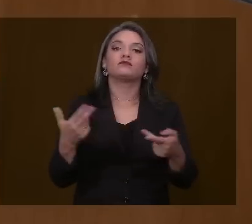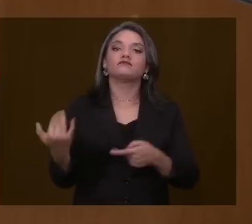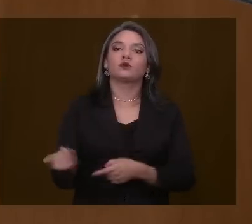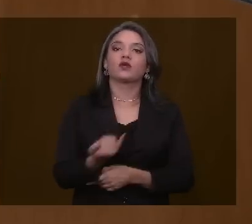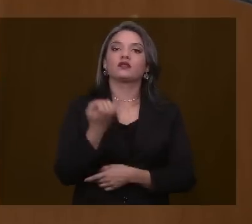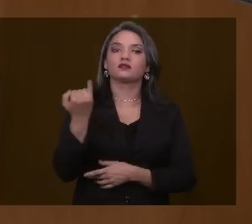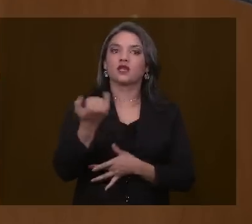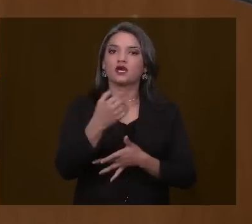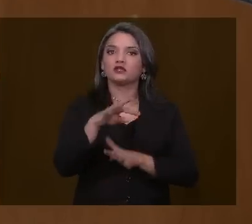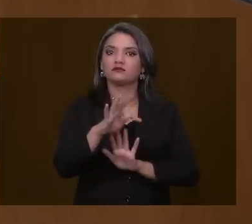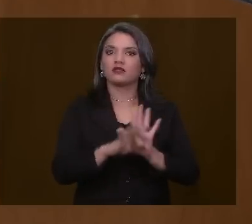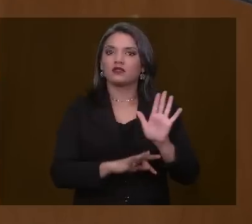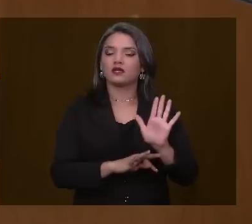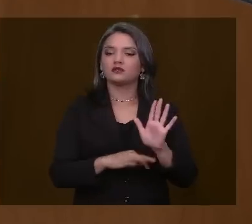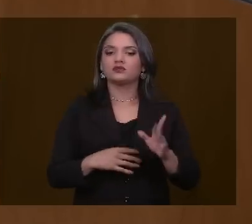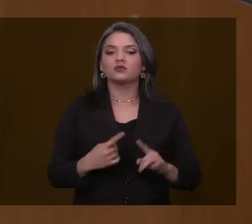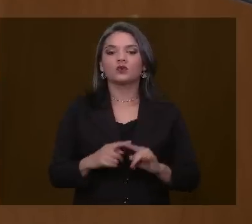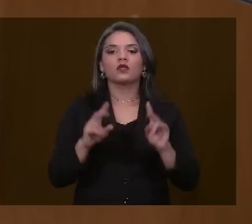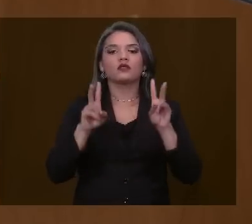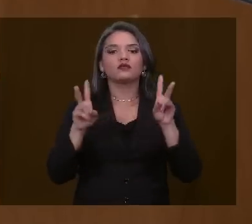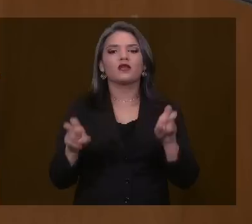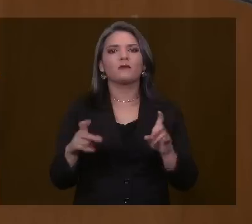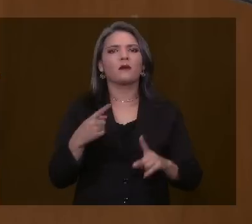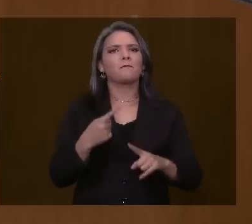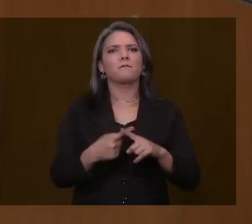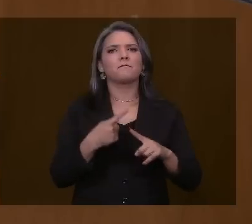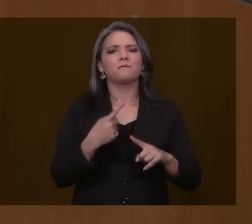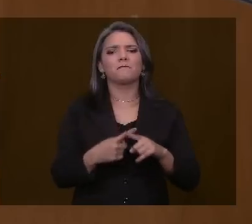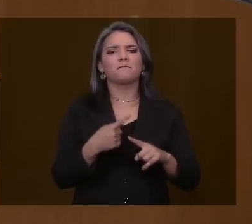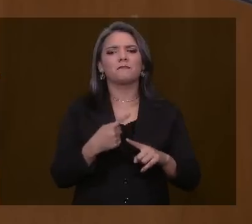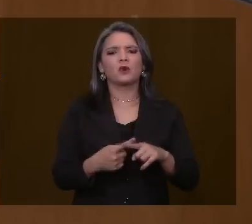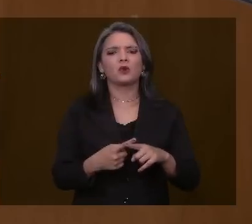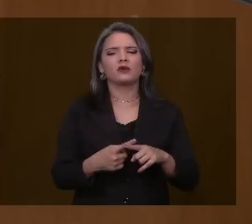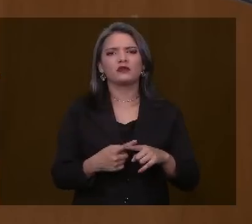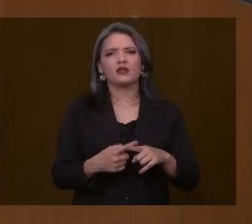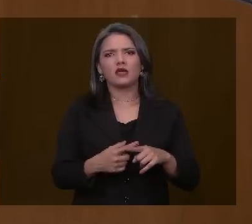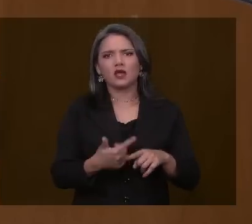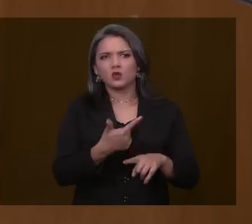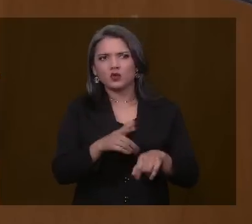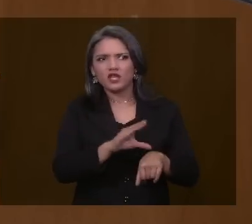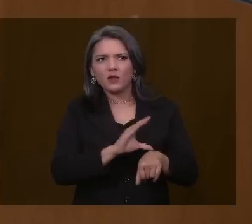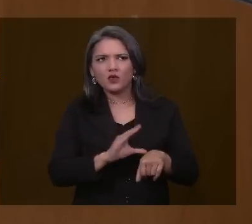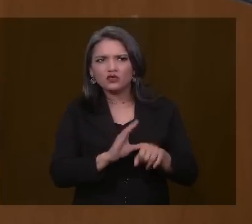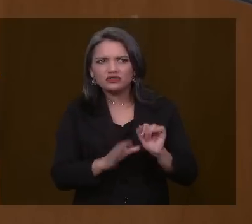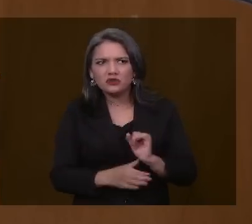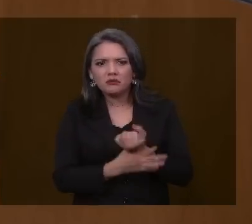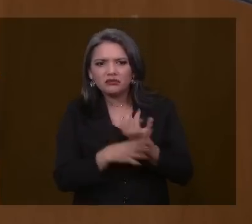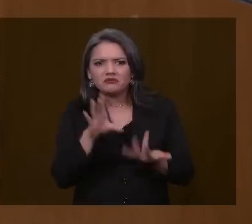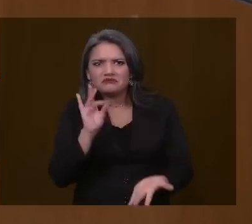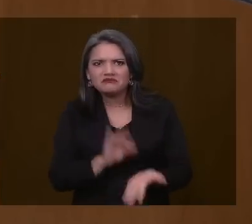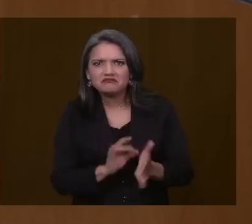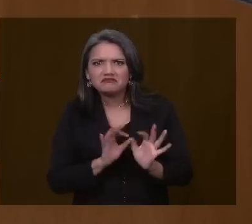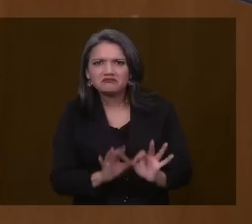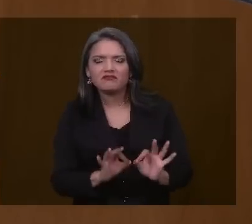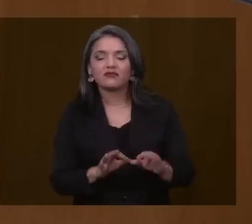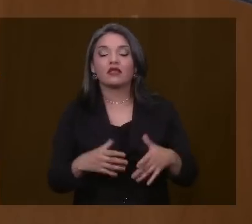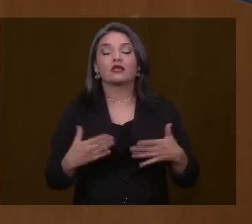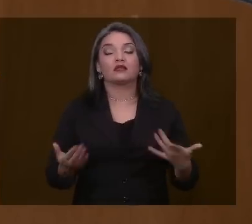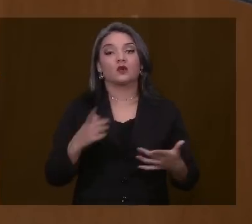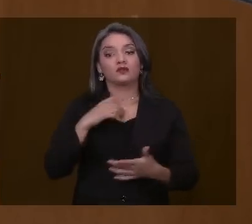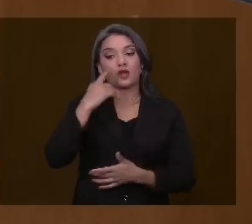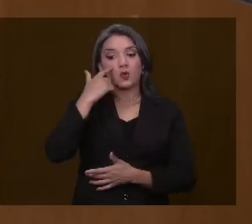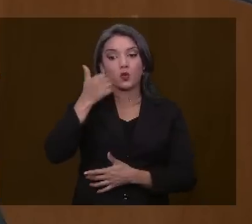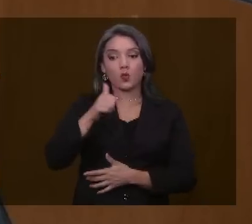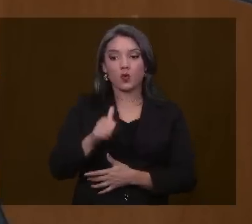questão: por que não uma Constituição para valer? Indagava. Uma análise pioneira sobre